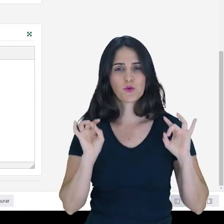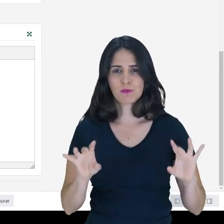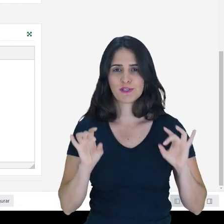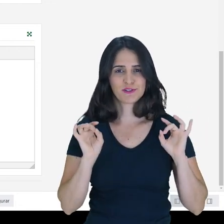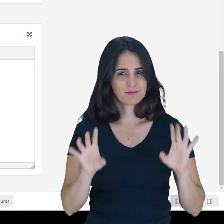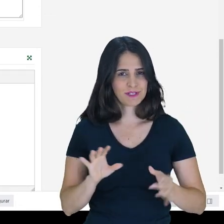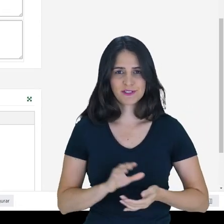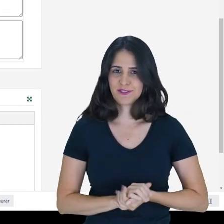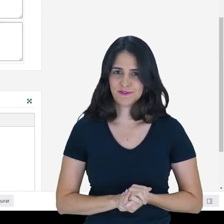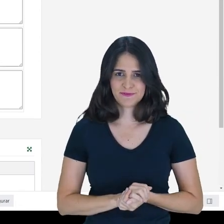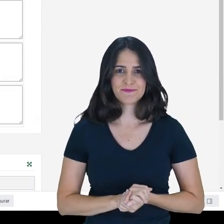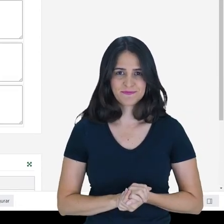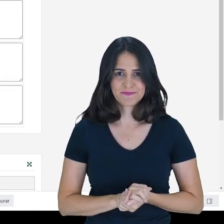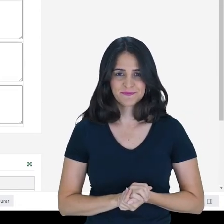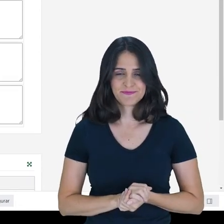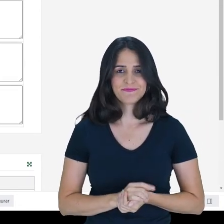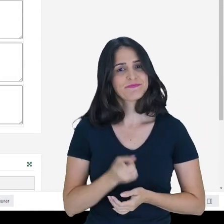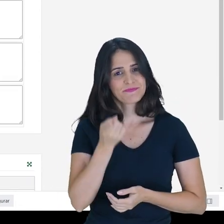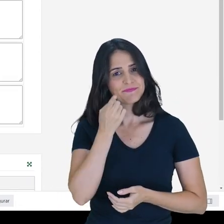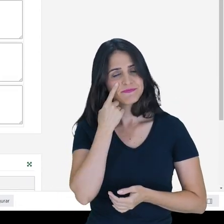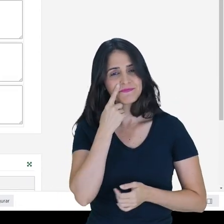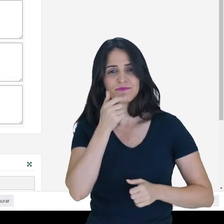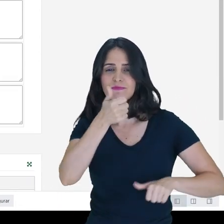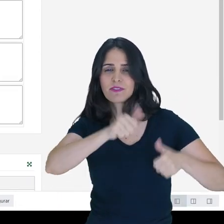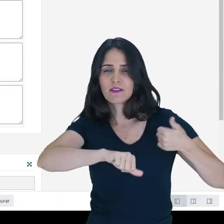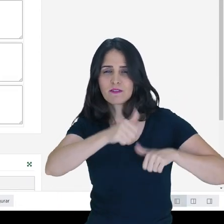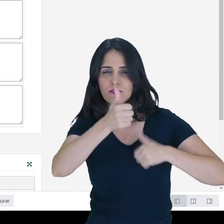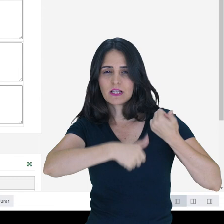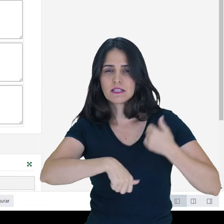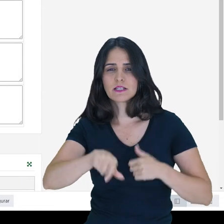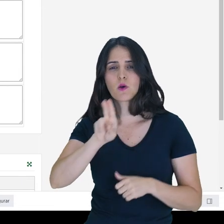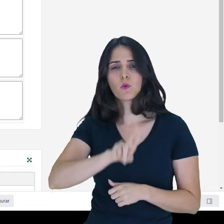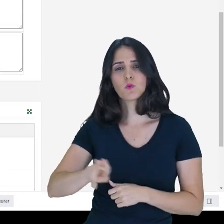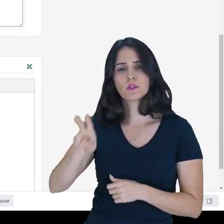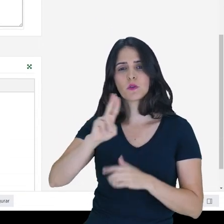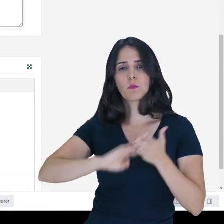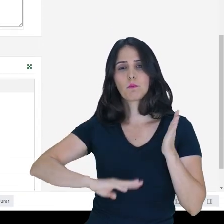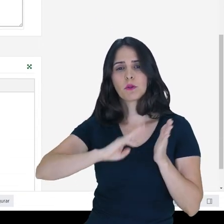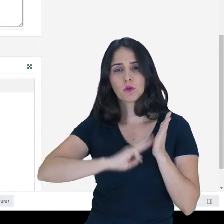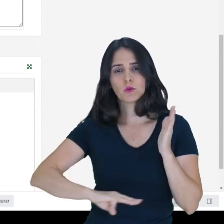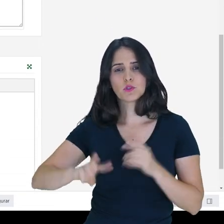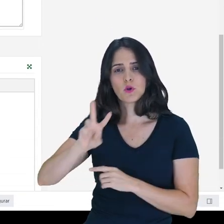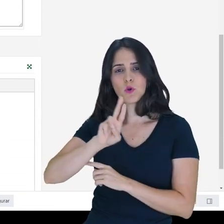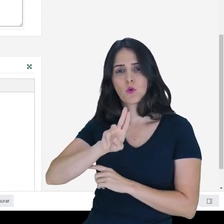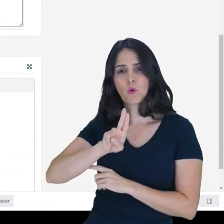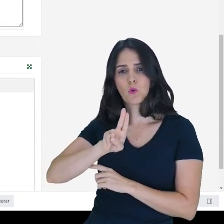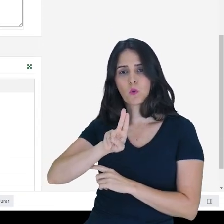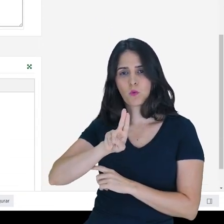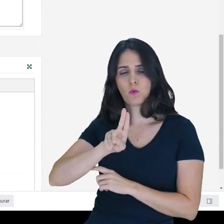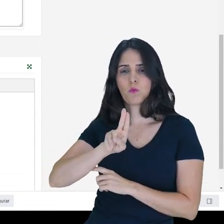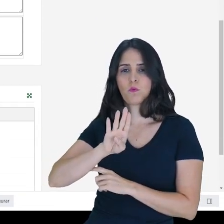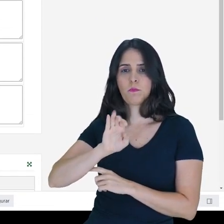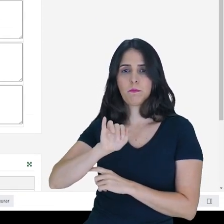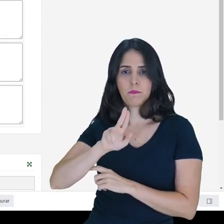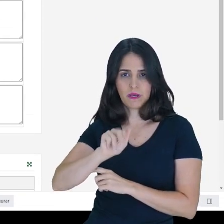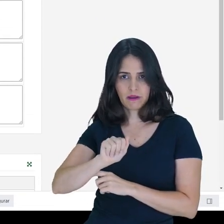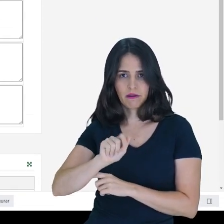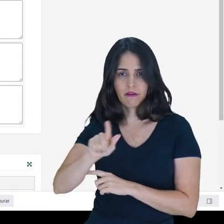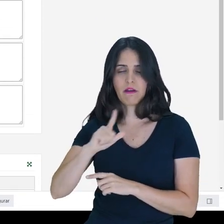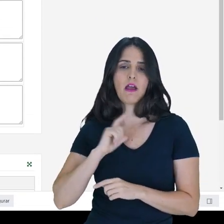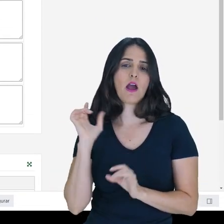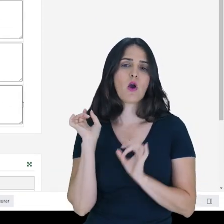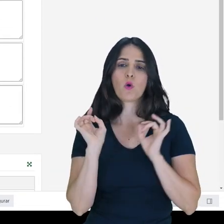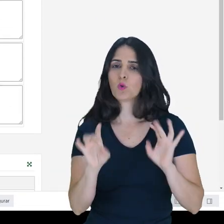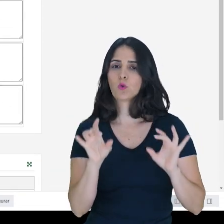então neste caso aqui da avaliação por rubrica o cálculo é feito automático da nota